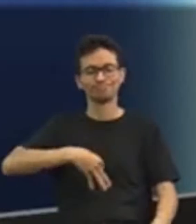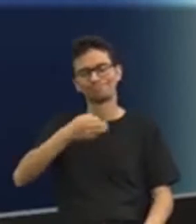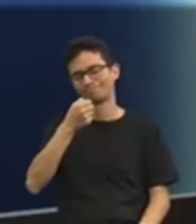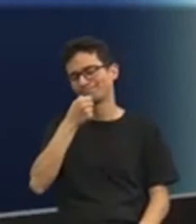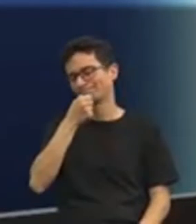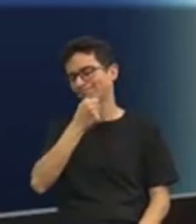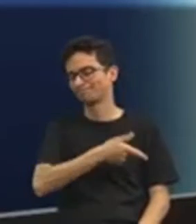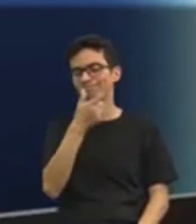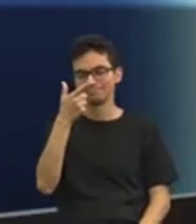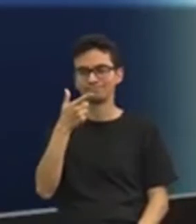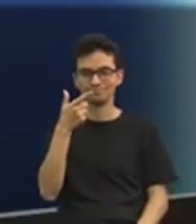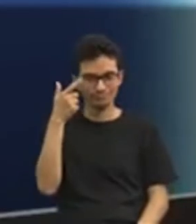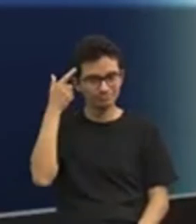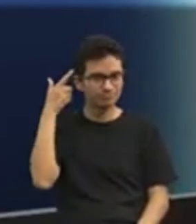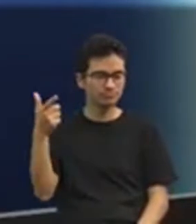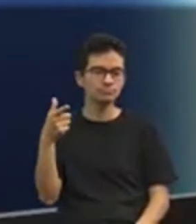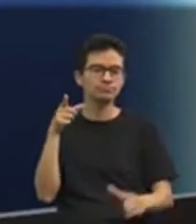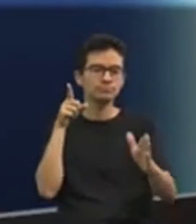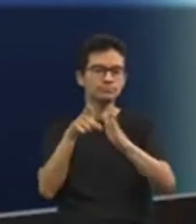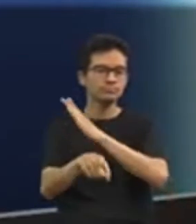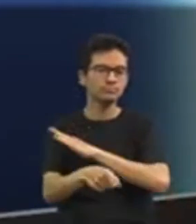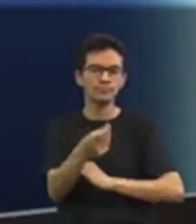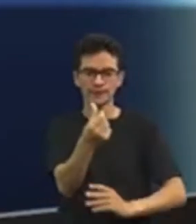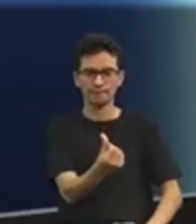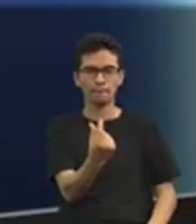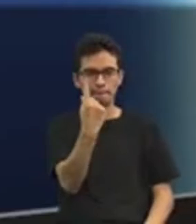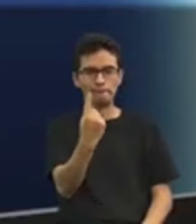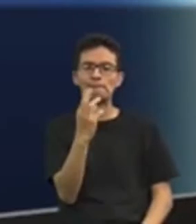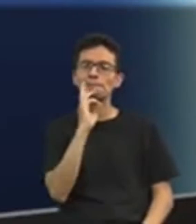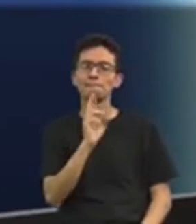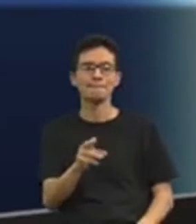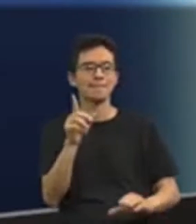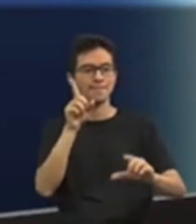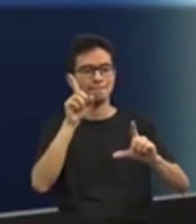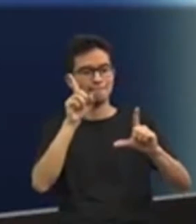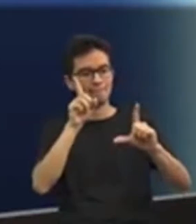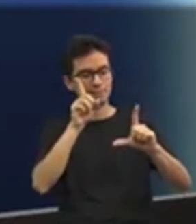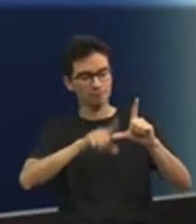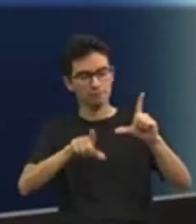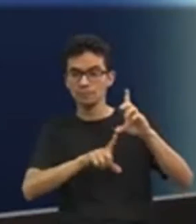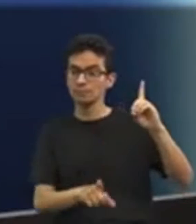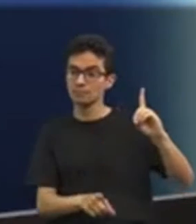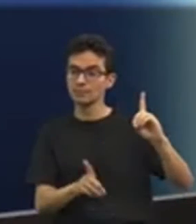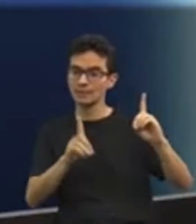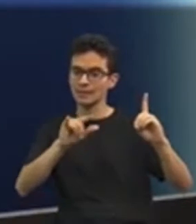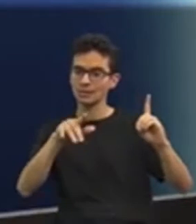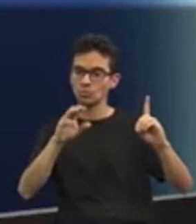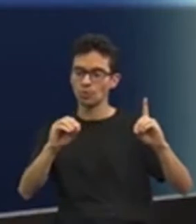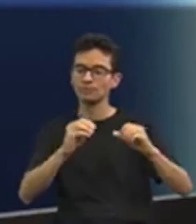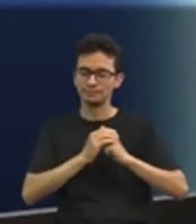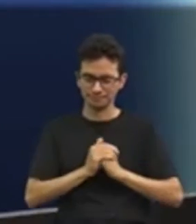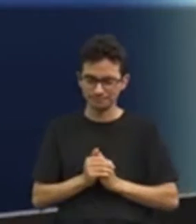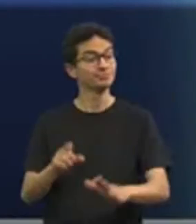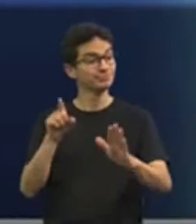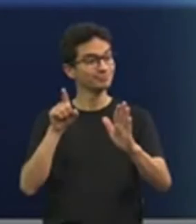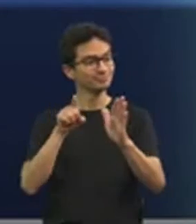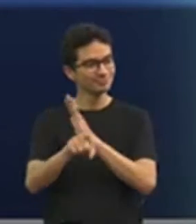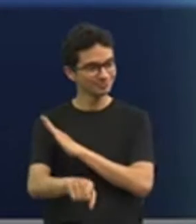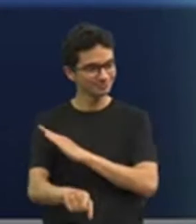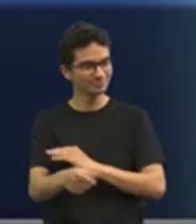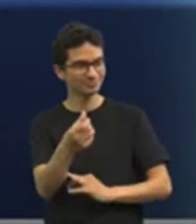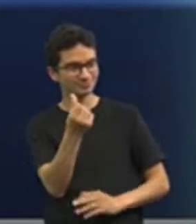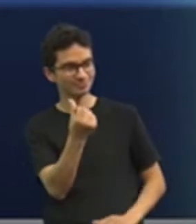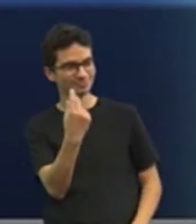irônica portanto questão 61 a resposta letra d de dado questão